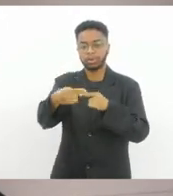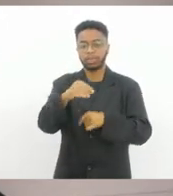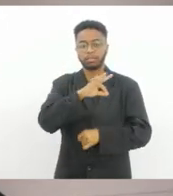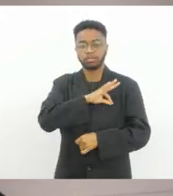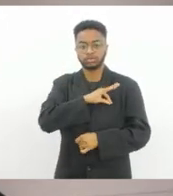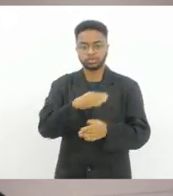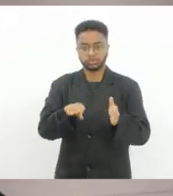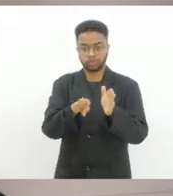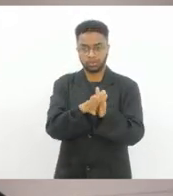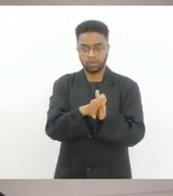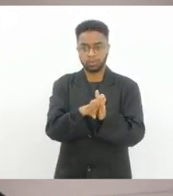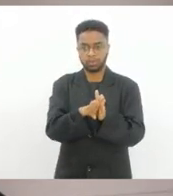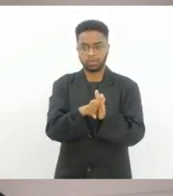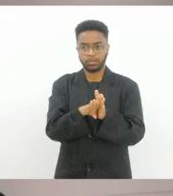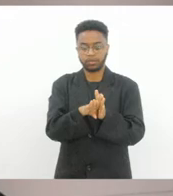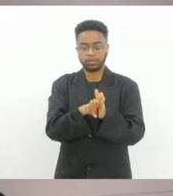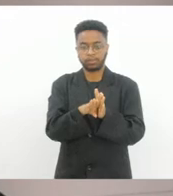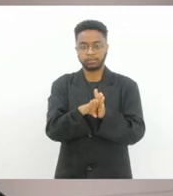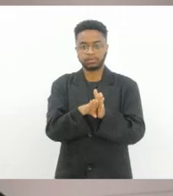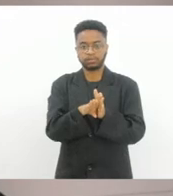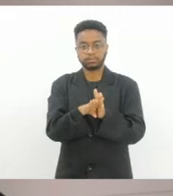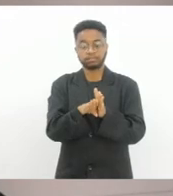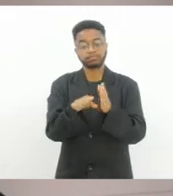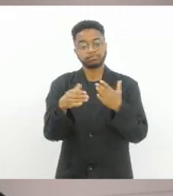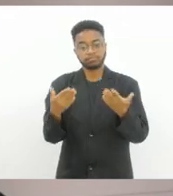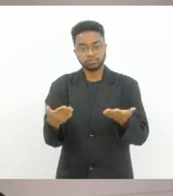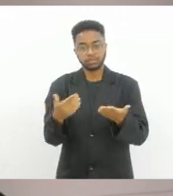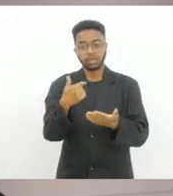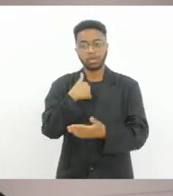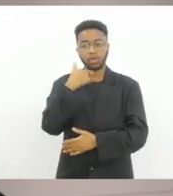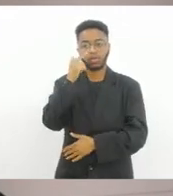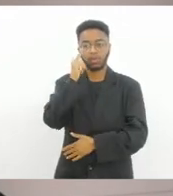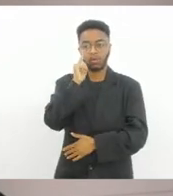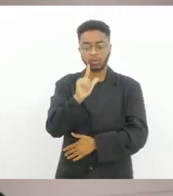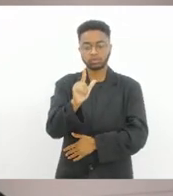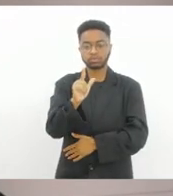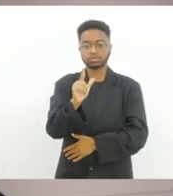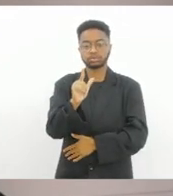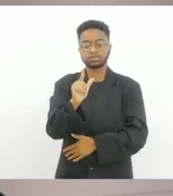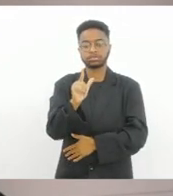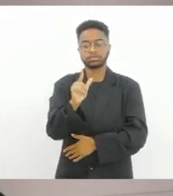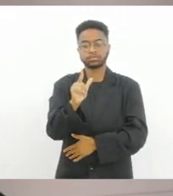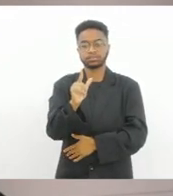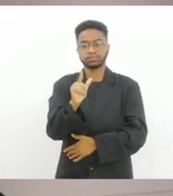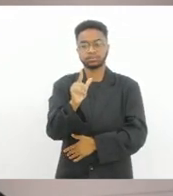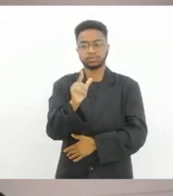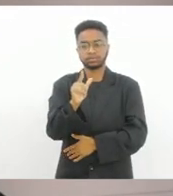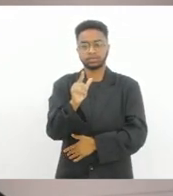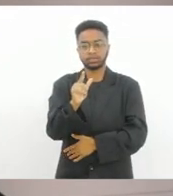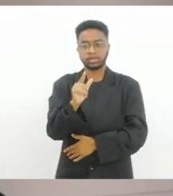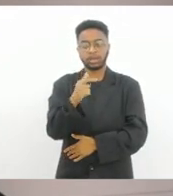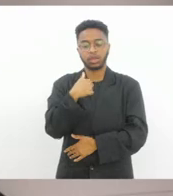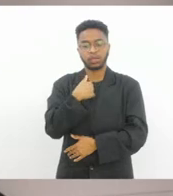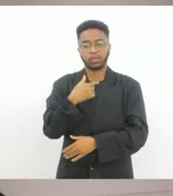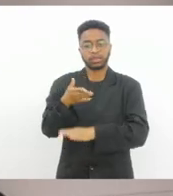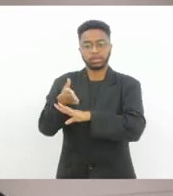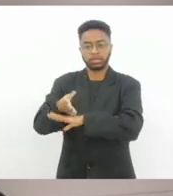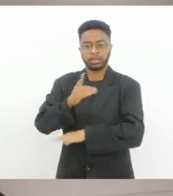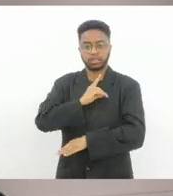né? E foi onde eu consegui chegar toda quebrada na